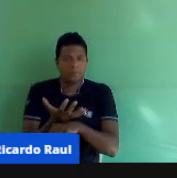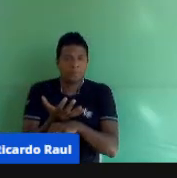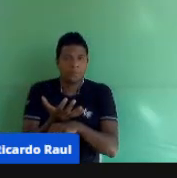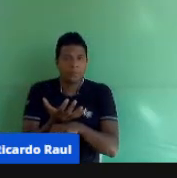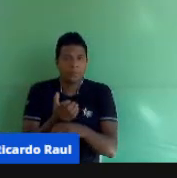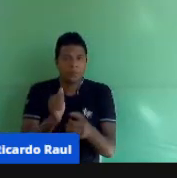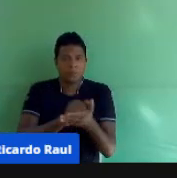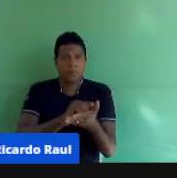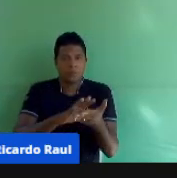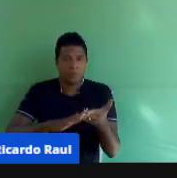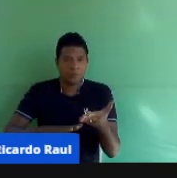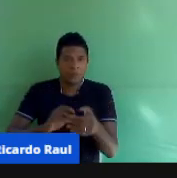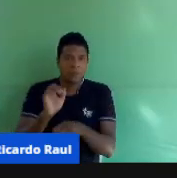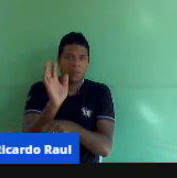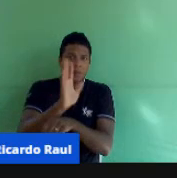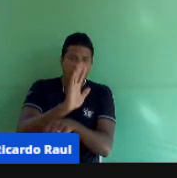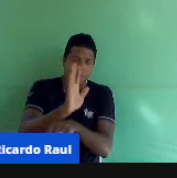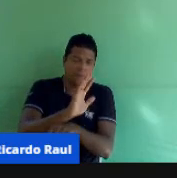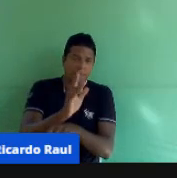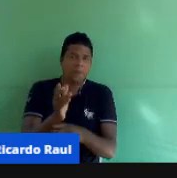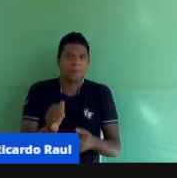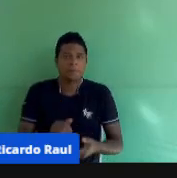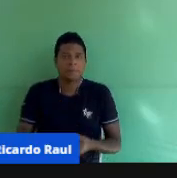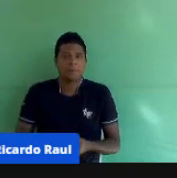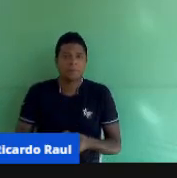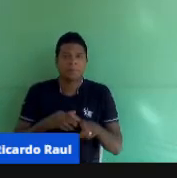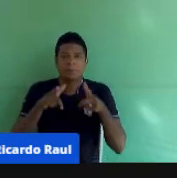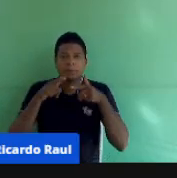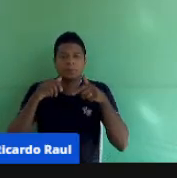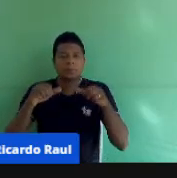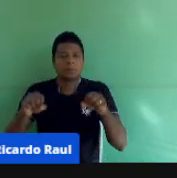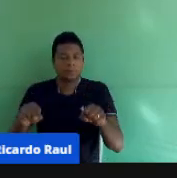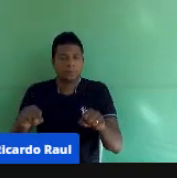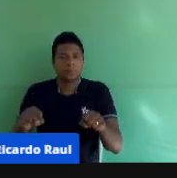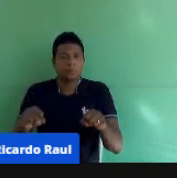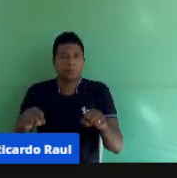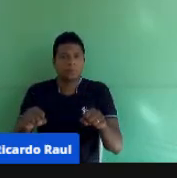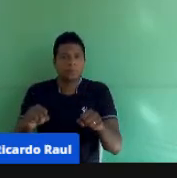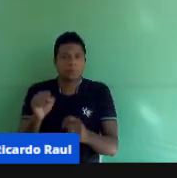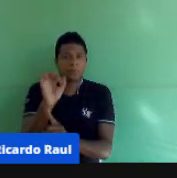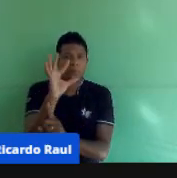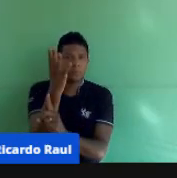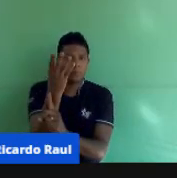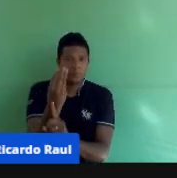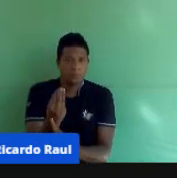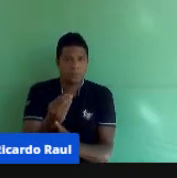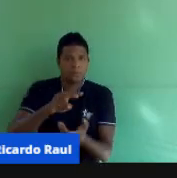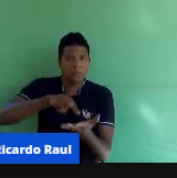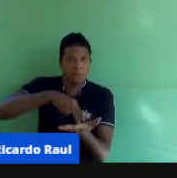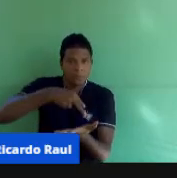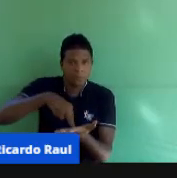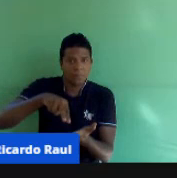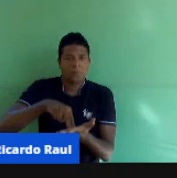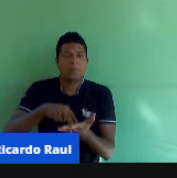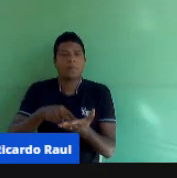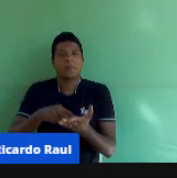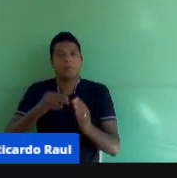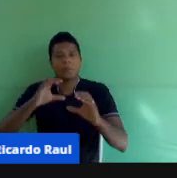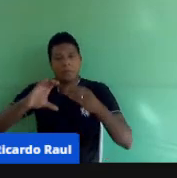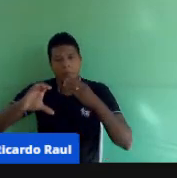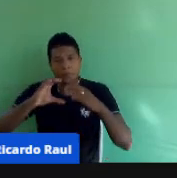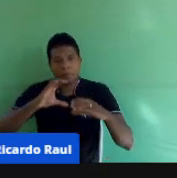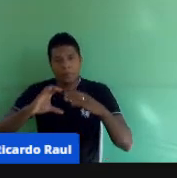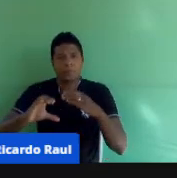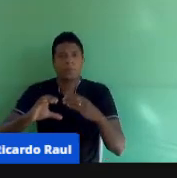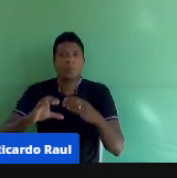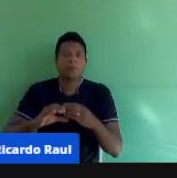atividade fílmica. Seja as linguagens da arte, a dança, a música, a literatura